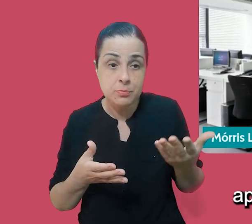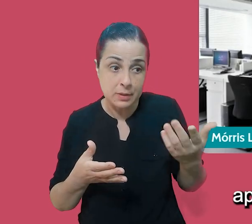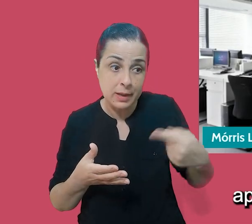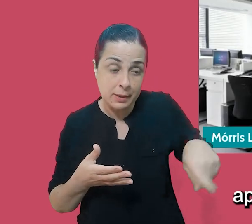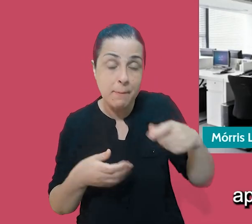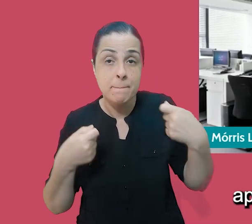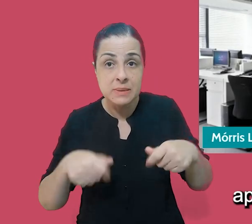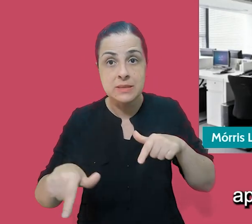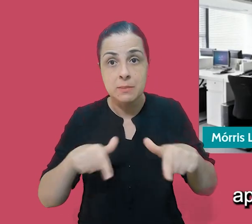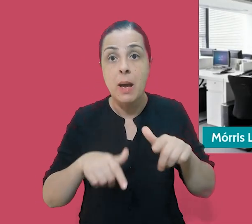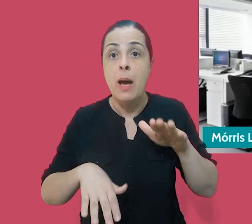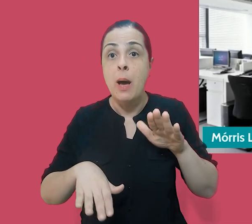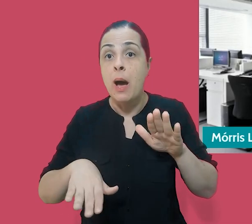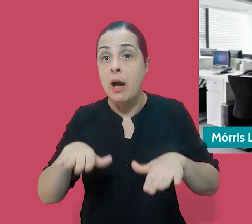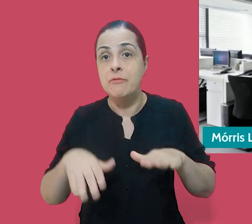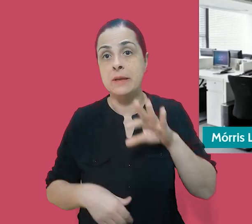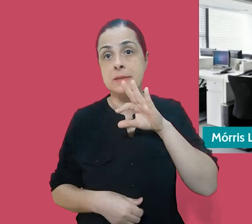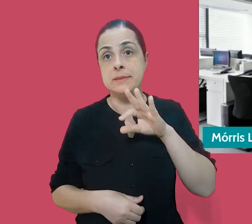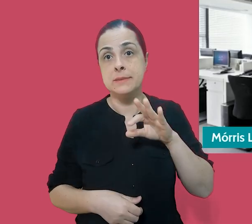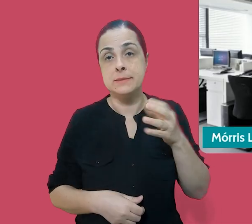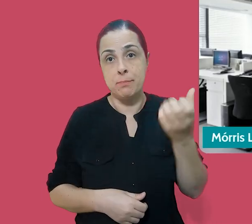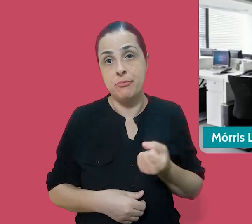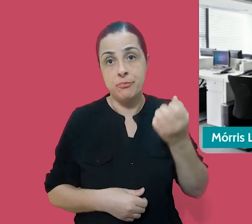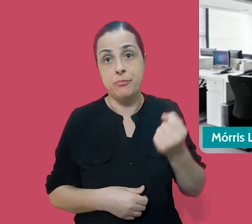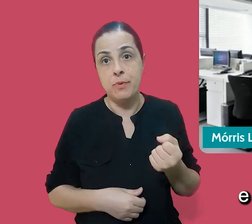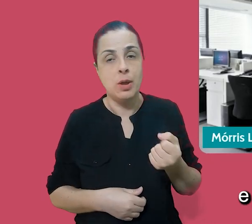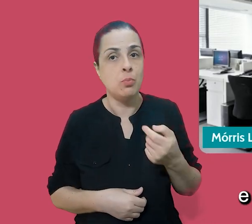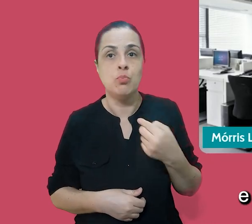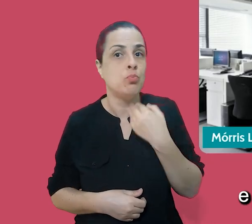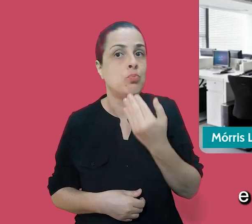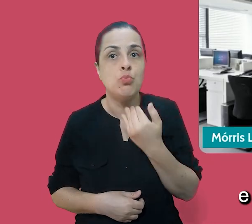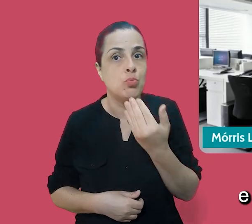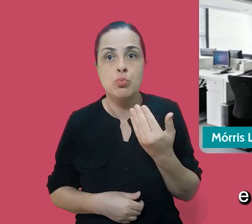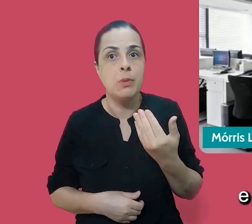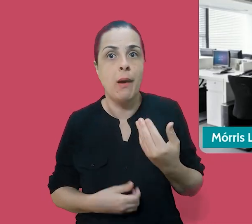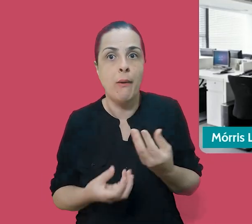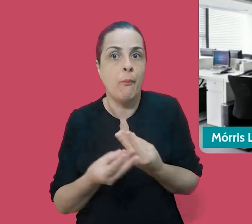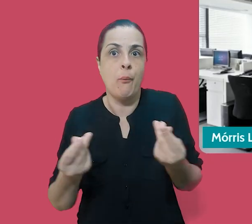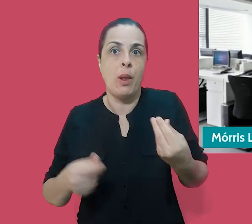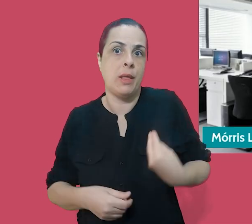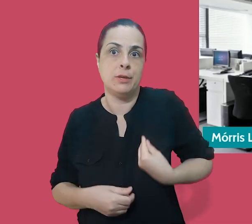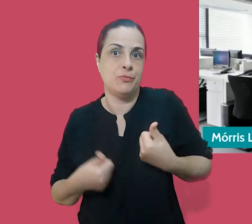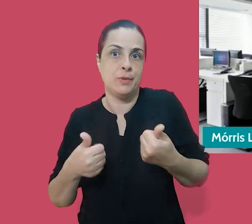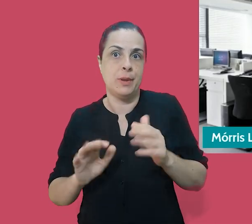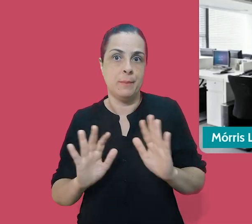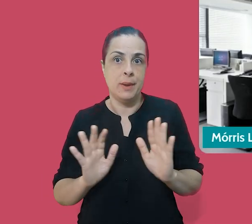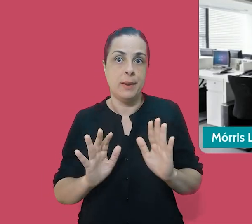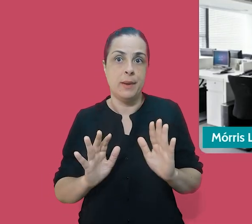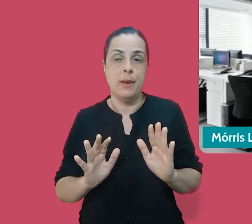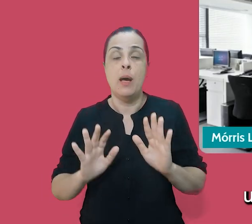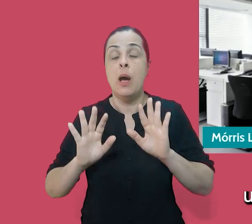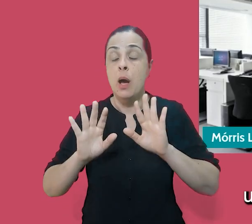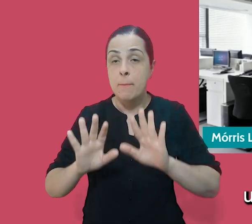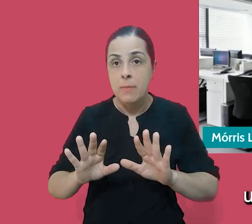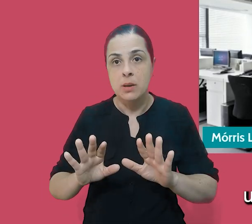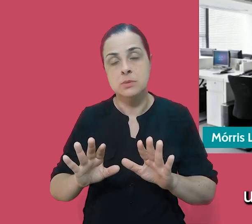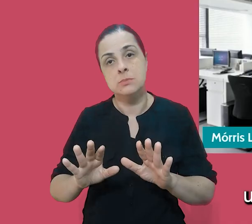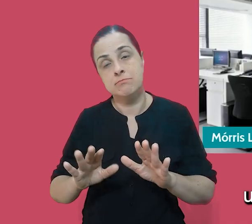vezes mesmo aposentado não é suficiente, mas a maioria nem está aposentado e estão há mais de 2 anos, em média, desempregados.